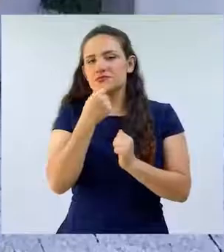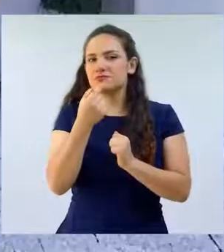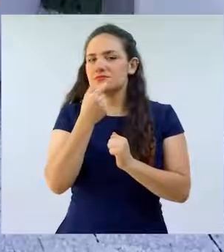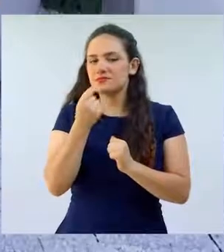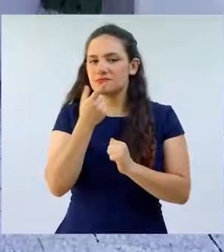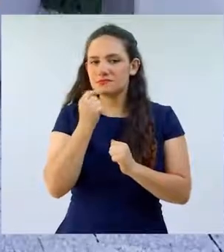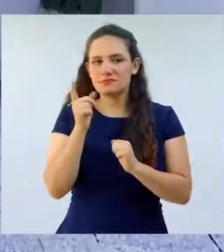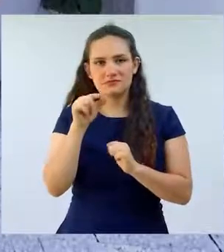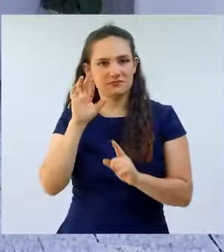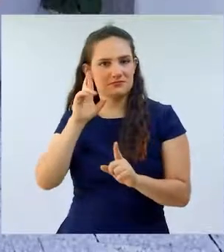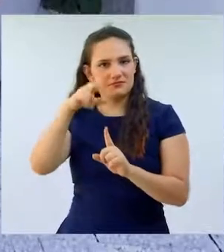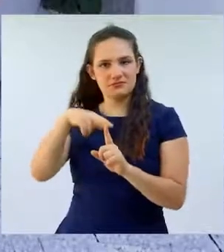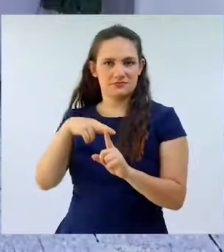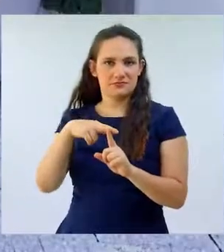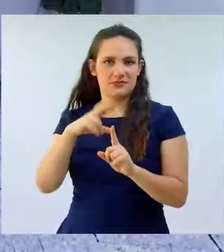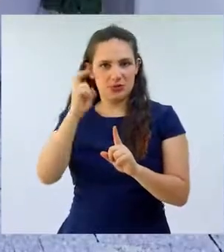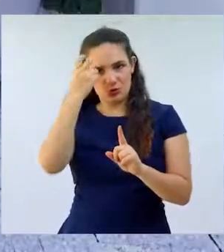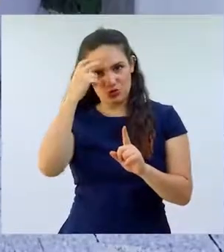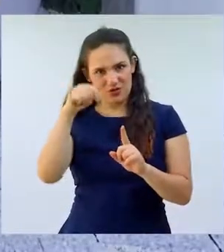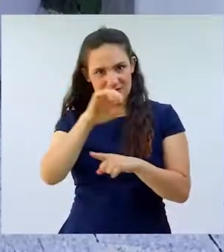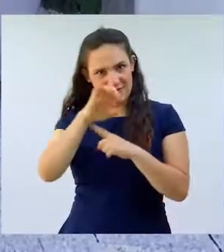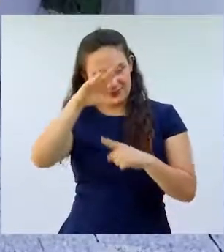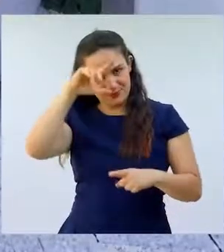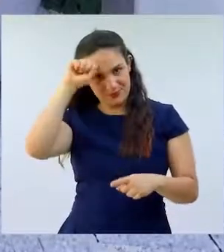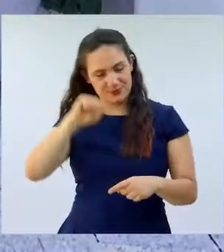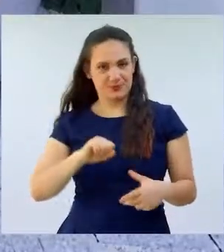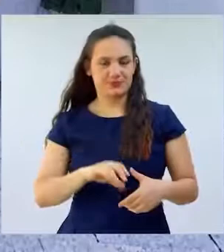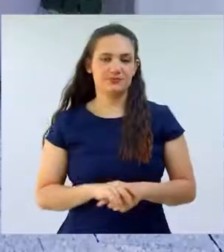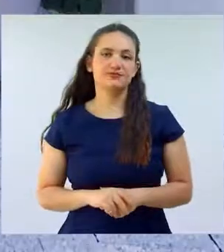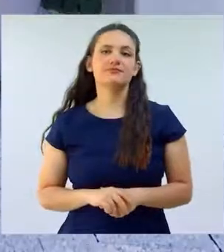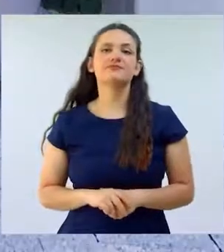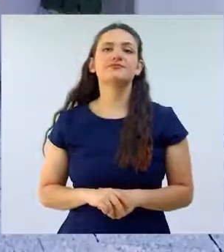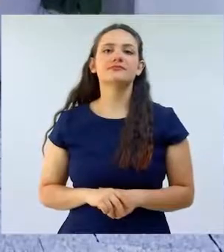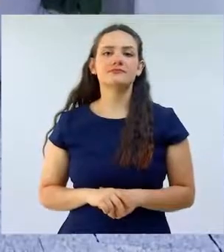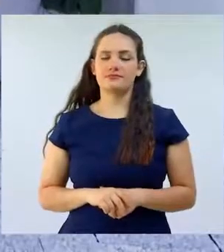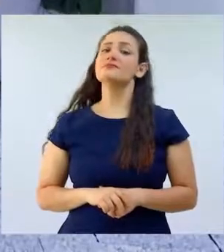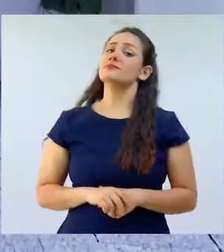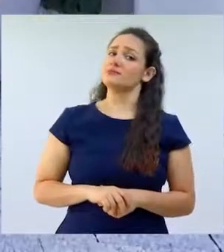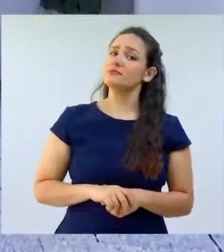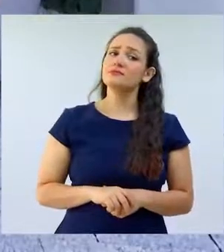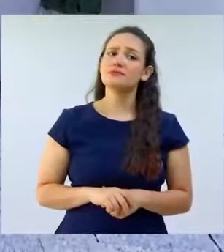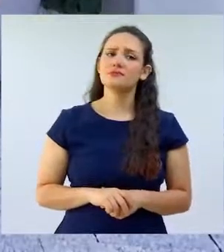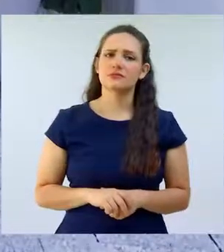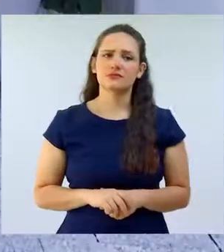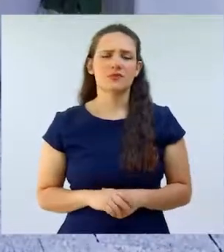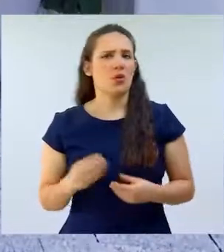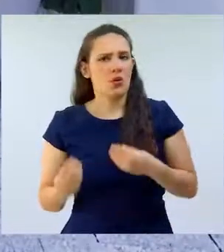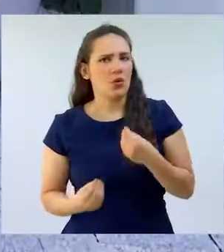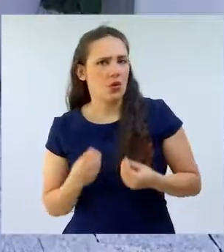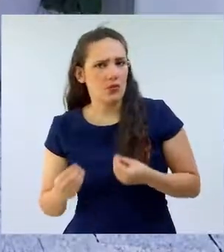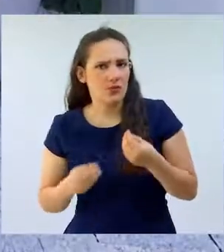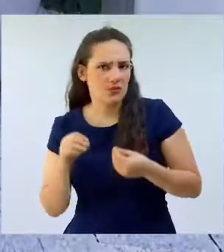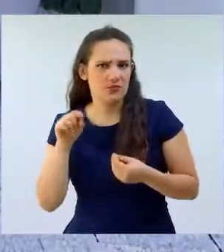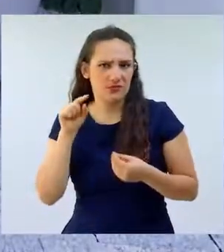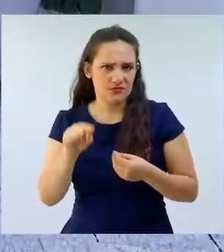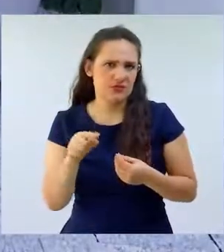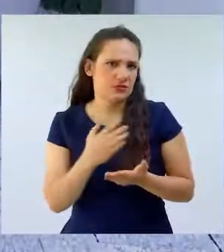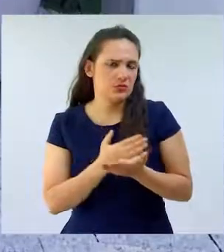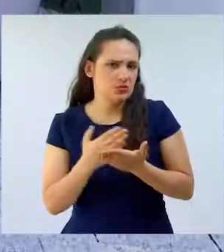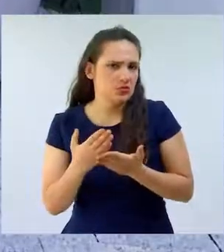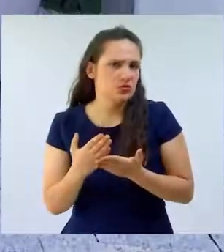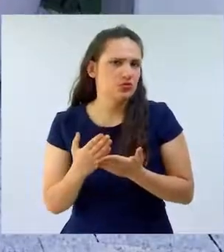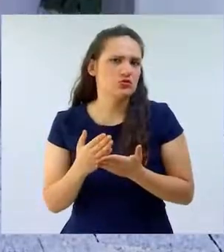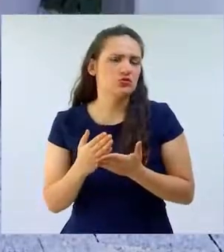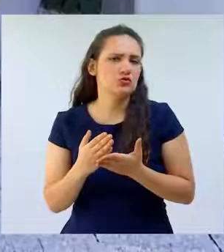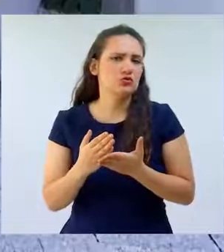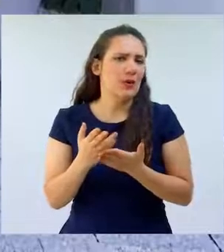da cultura sul-mato-grossense. Cleir, os grandes painéis, a gente pode colocar assim, quando que você começou a pintar? A onça pintada foi a